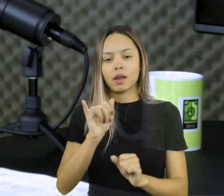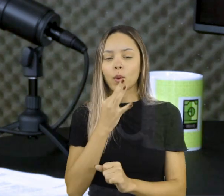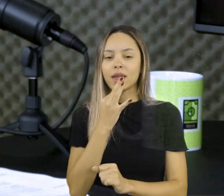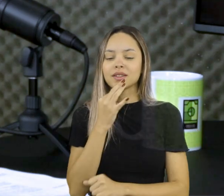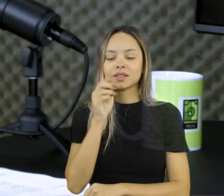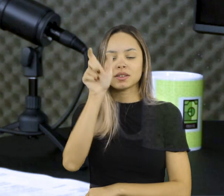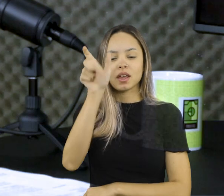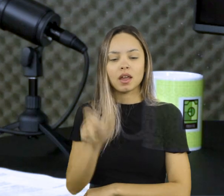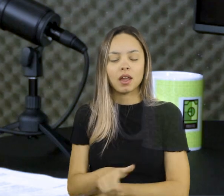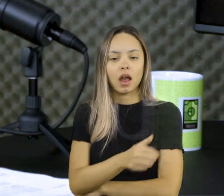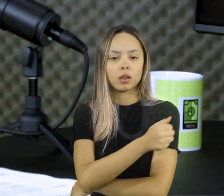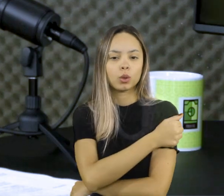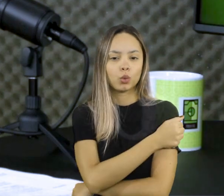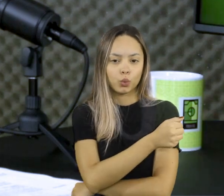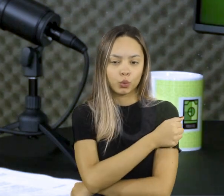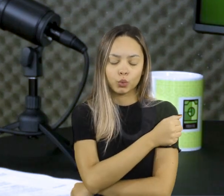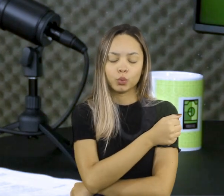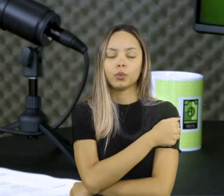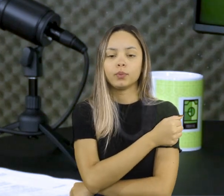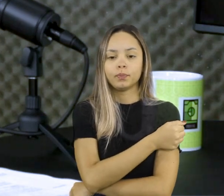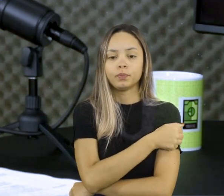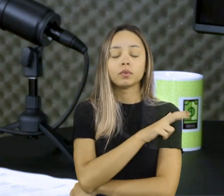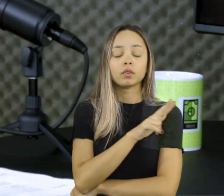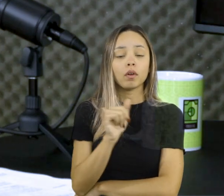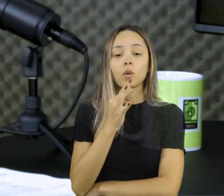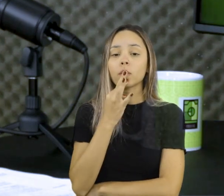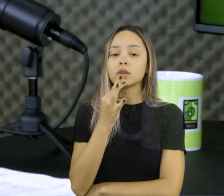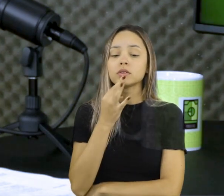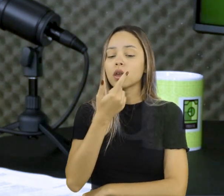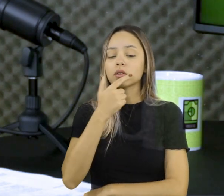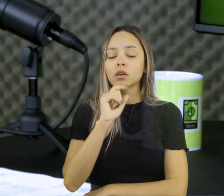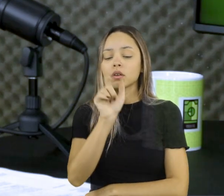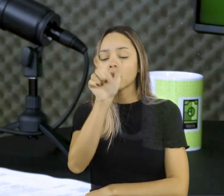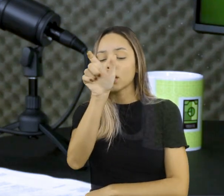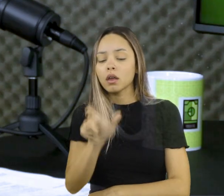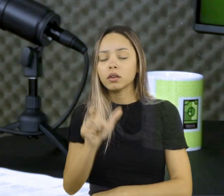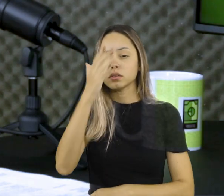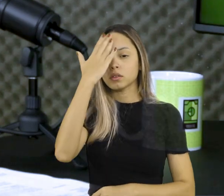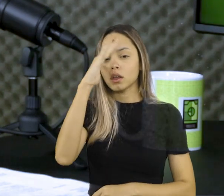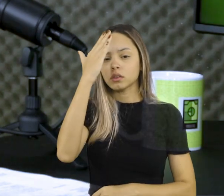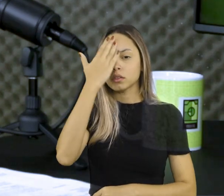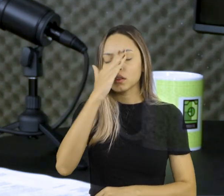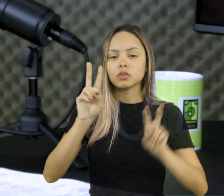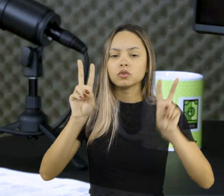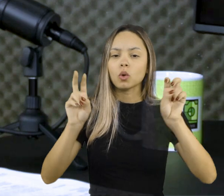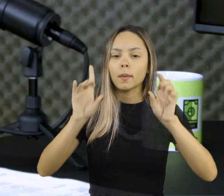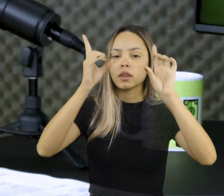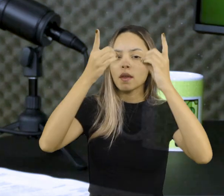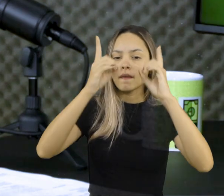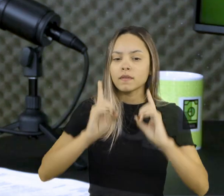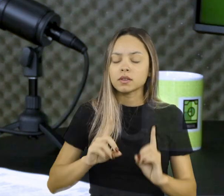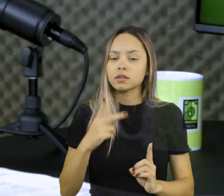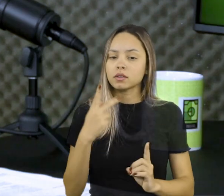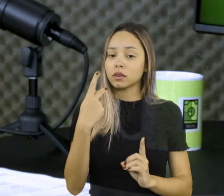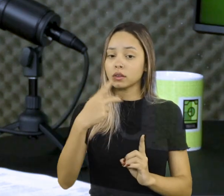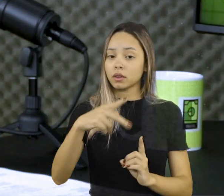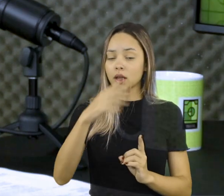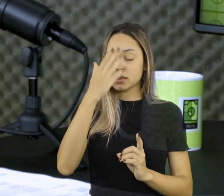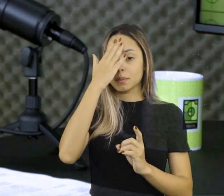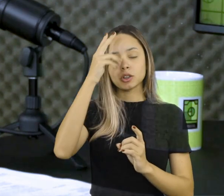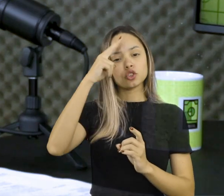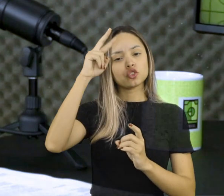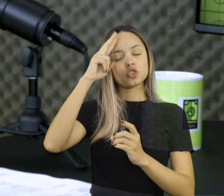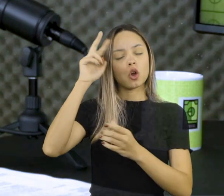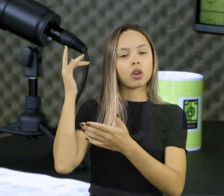aluno. Vai conhecer quem é ele, entender um pouco da deficiência dele, saber toda a historicidade